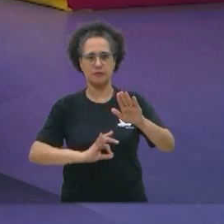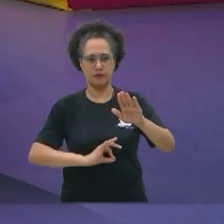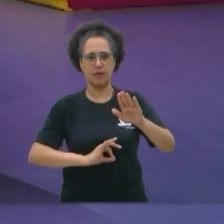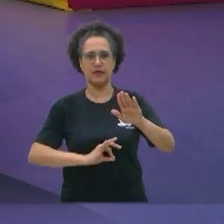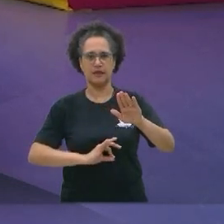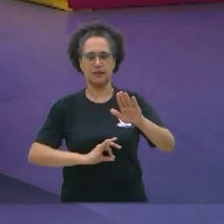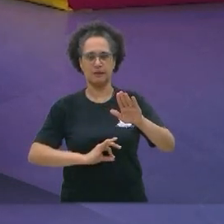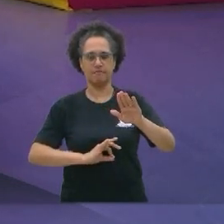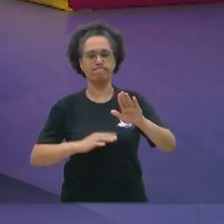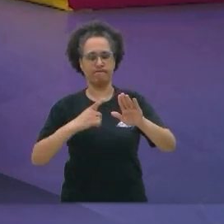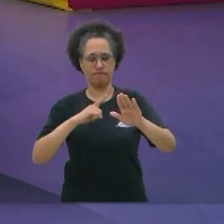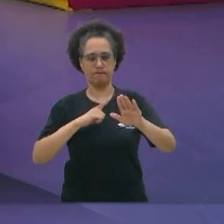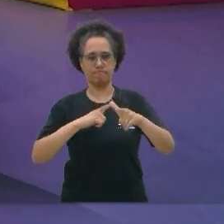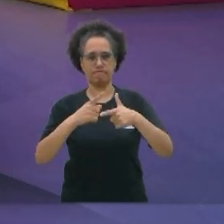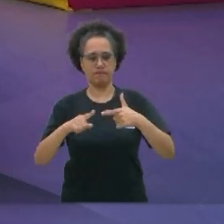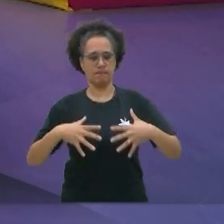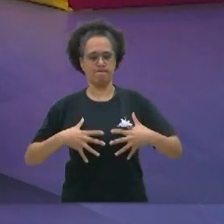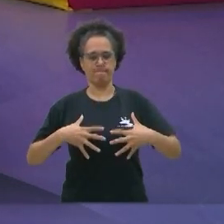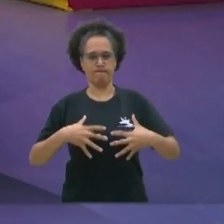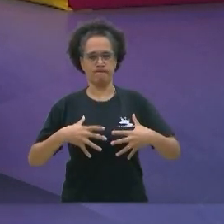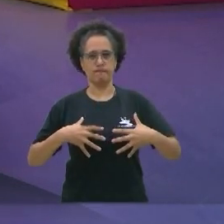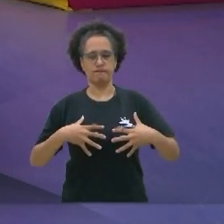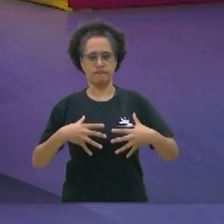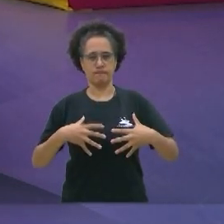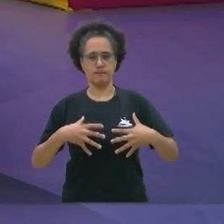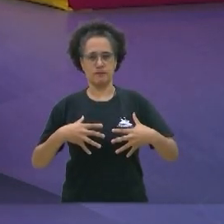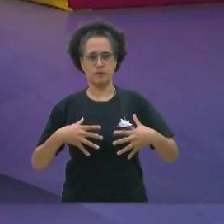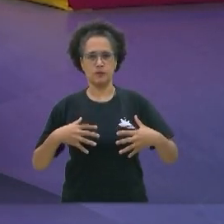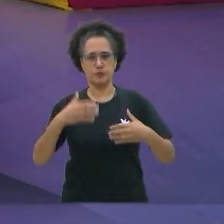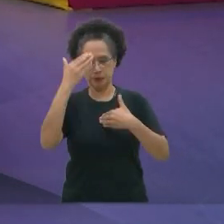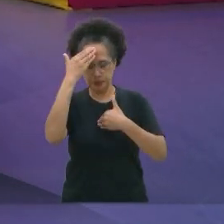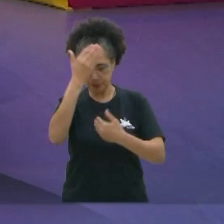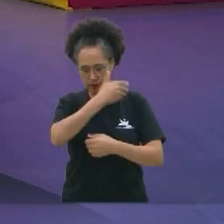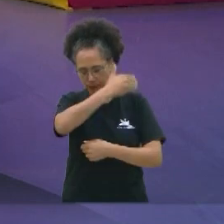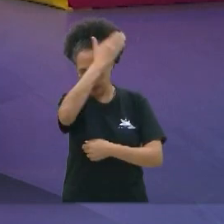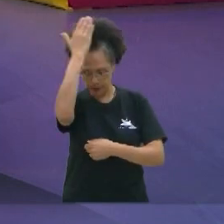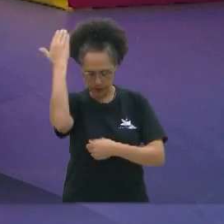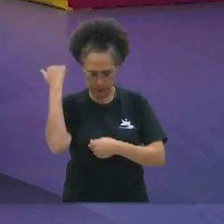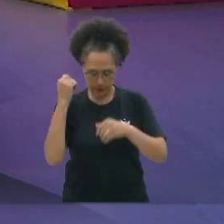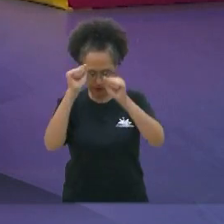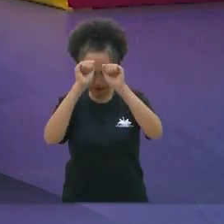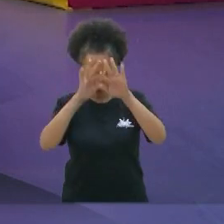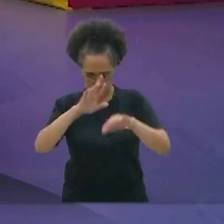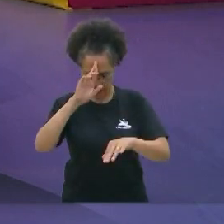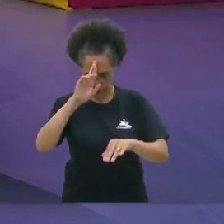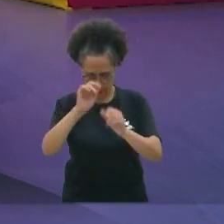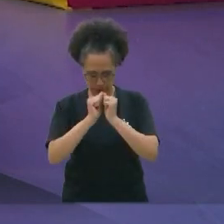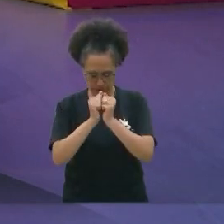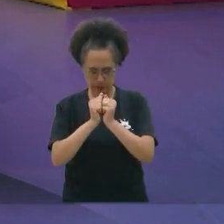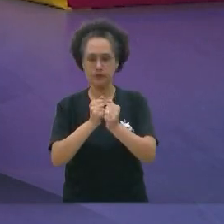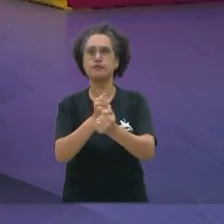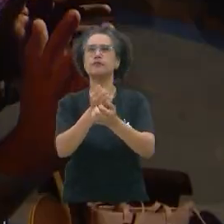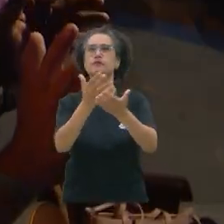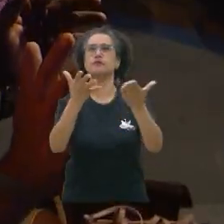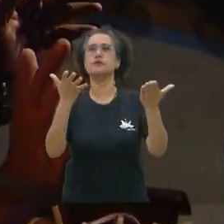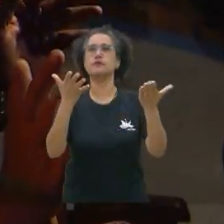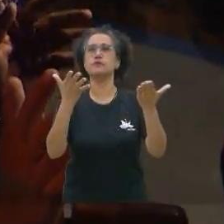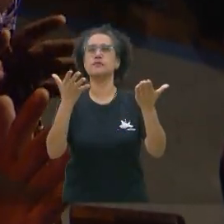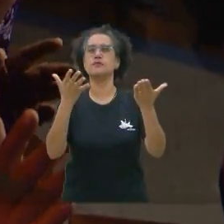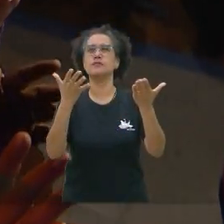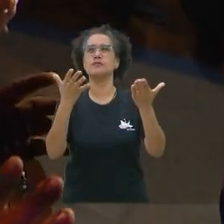rezar pelo restabelecimento da sua saúde. Ave Maria, cheia de graça, o Senhor é